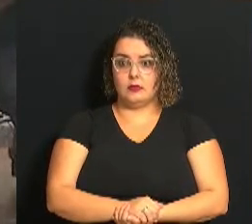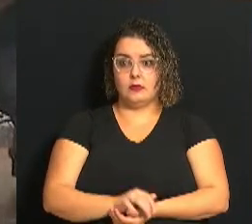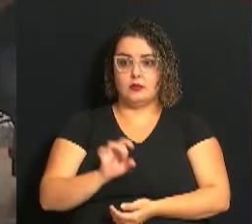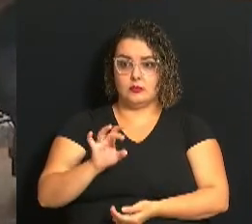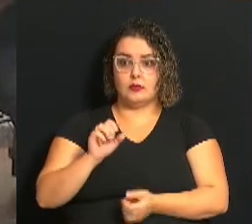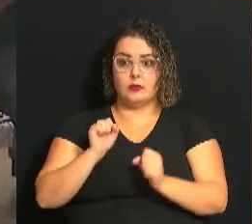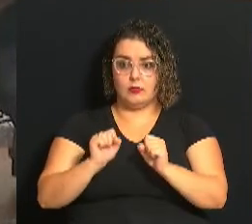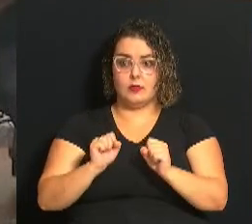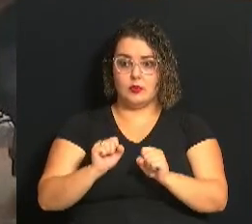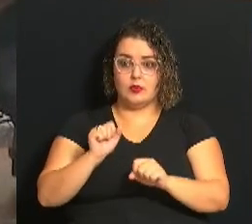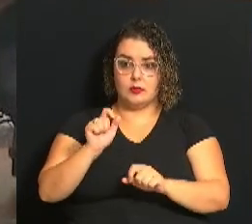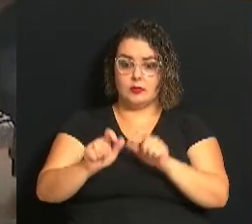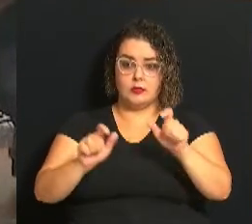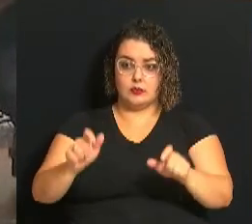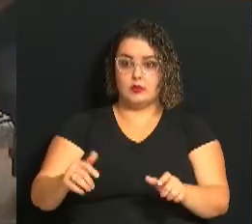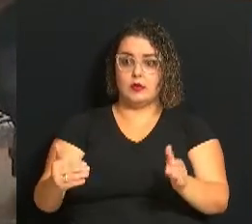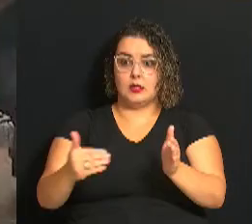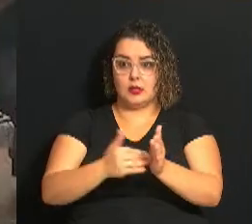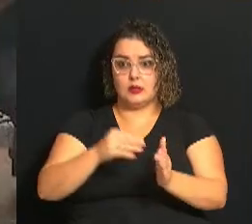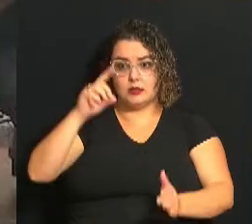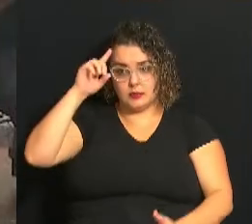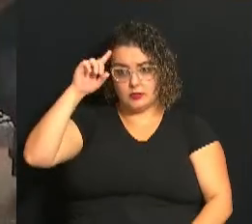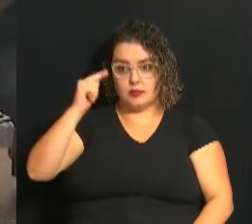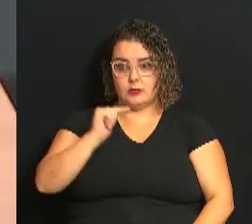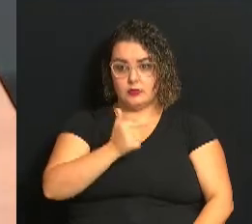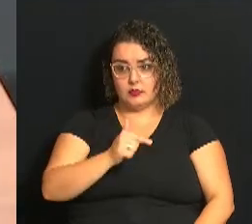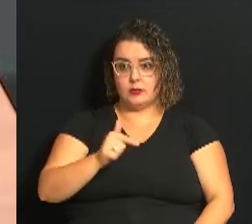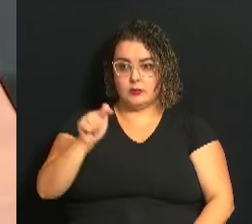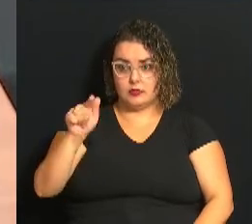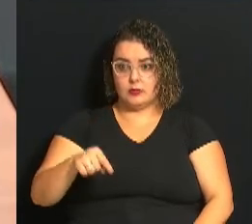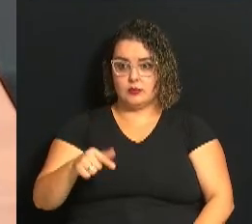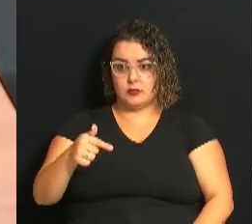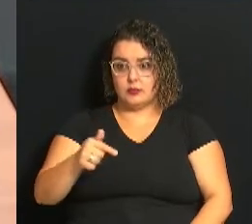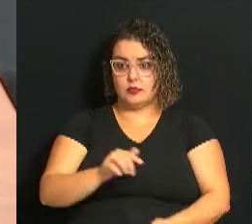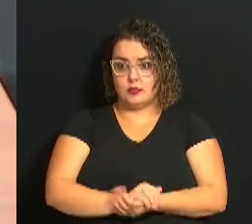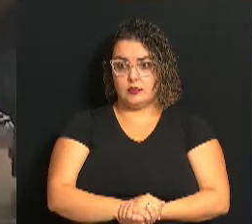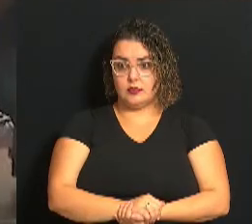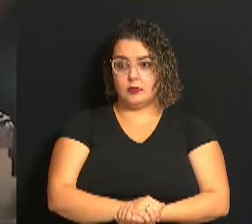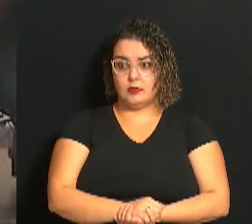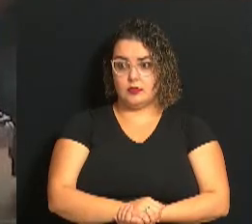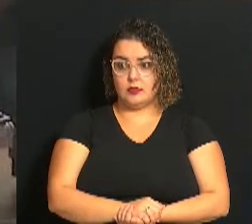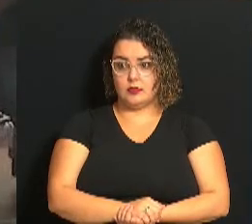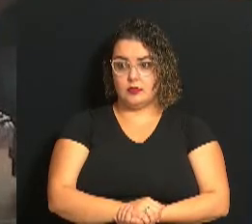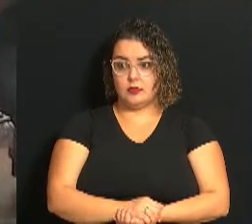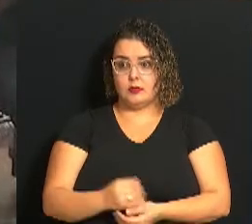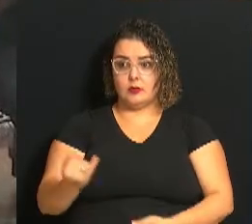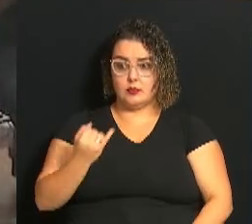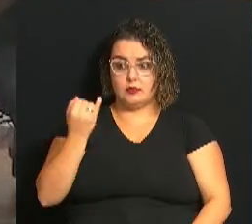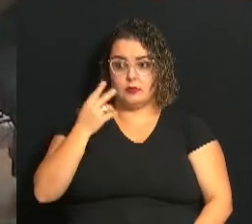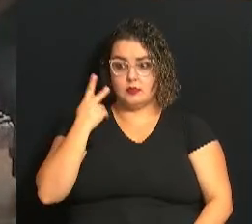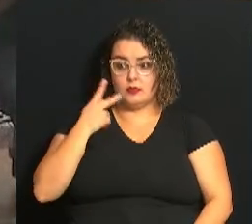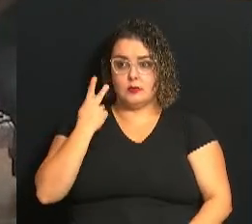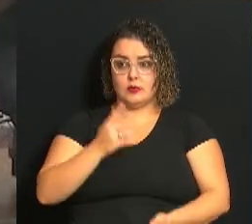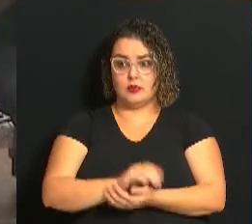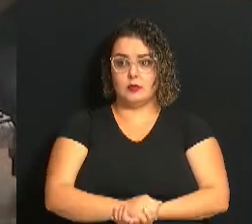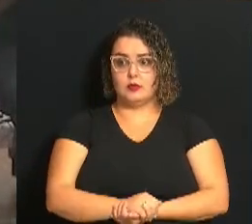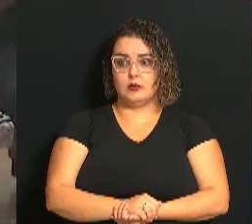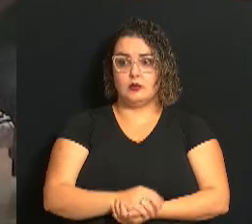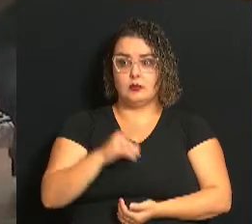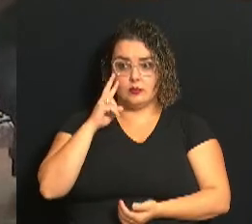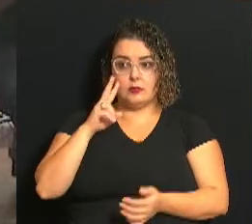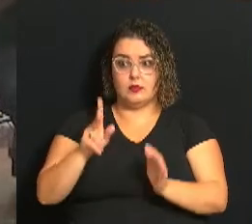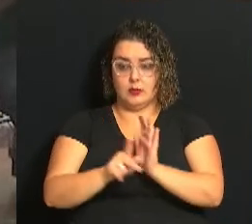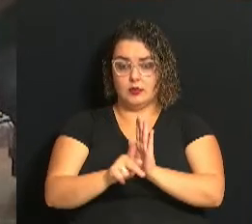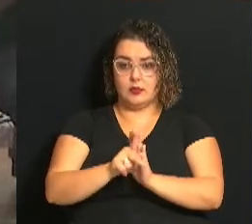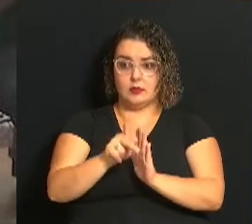essas pessoas até o dia 22/7. Obrigado. Muito importante, vereador. Estou vendo o projeto aqui em mãos, ele tinha